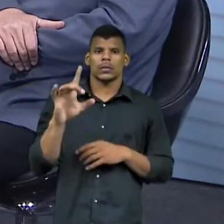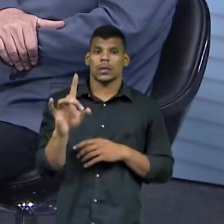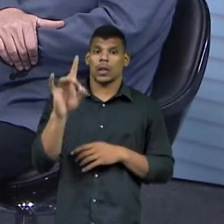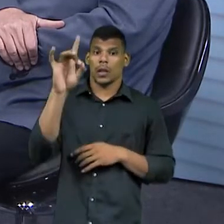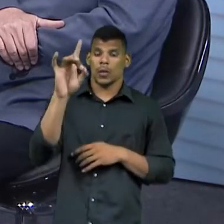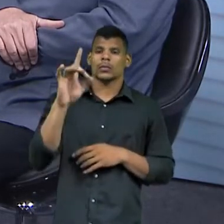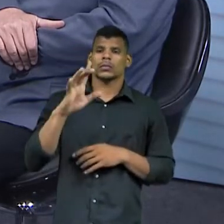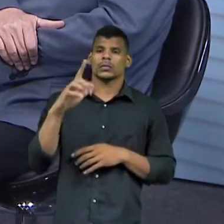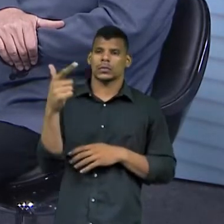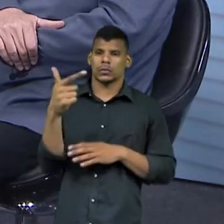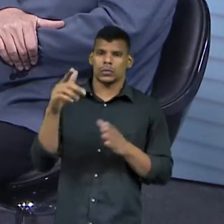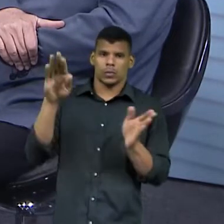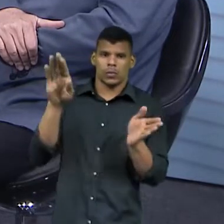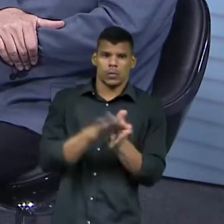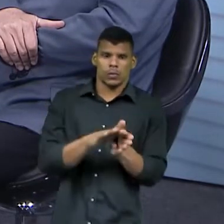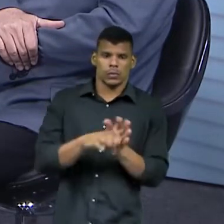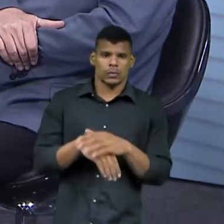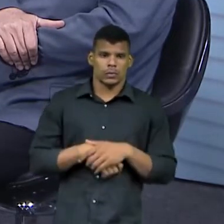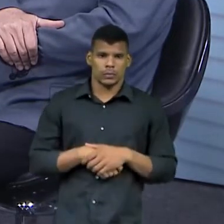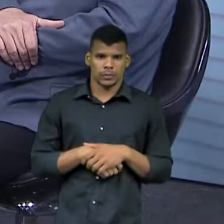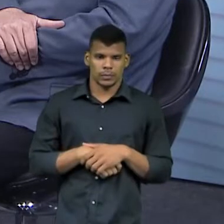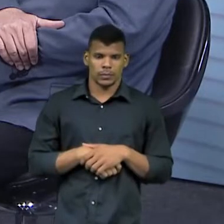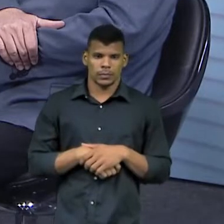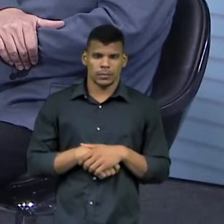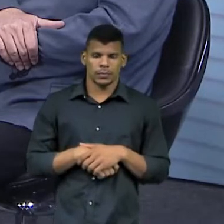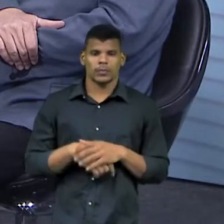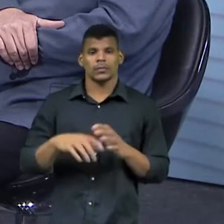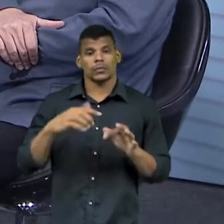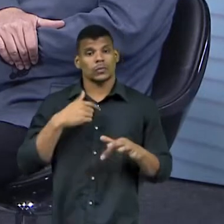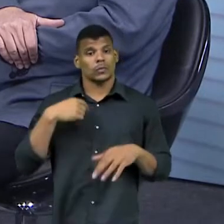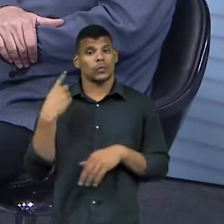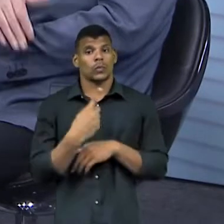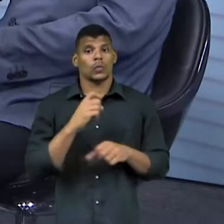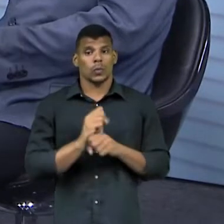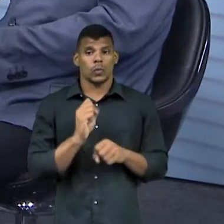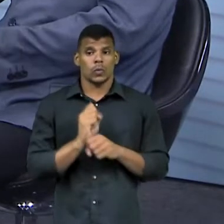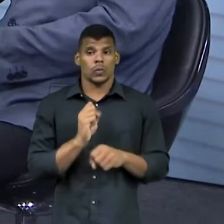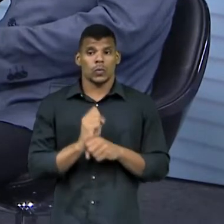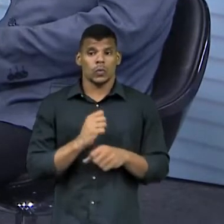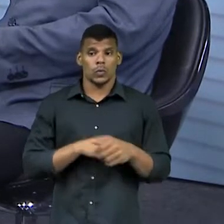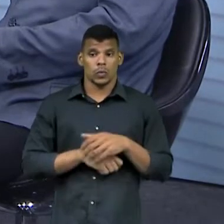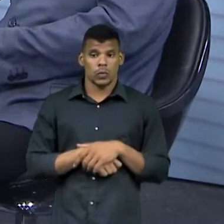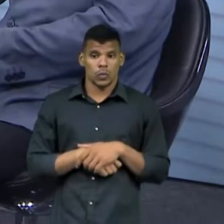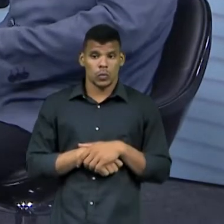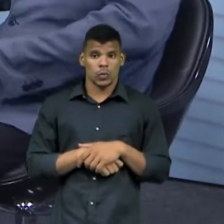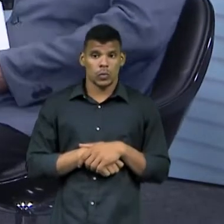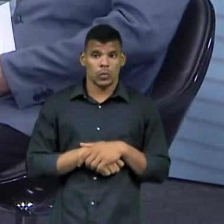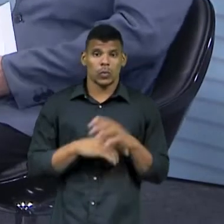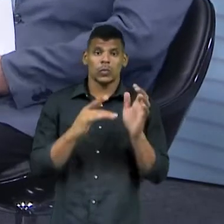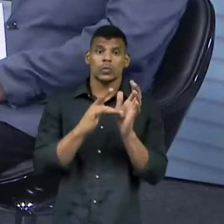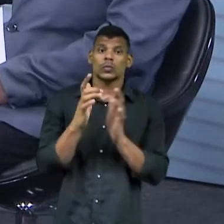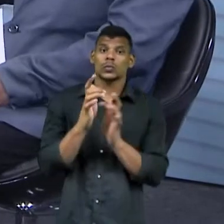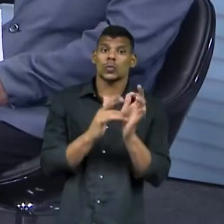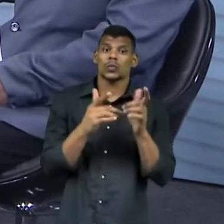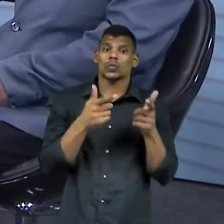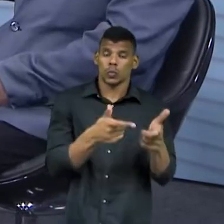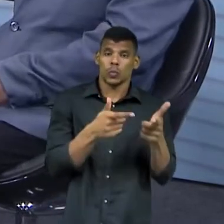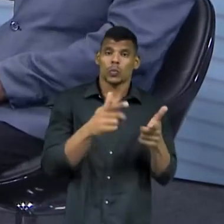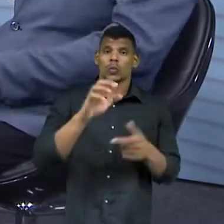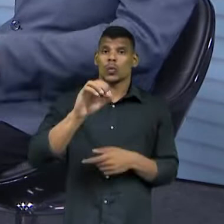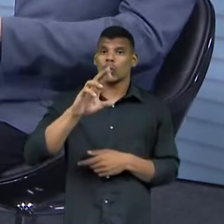sua segunda vinda quando ele vem buscar a sua igreja Então é isso que nós estamos aguardando é Jesus É O Cordeiro então qu dizer ele volta